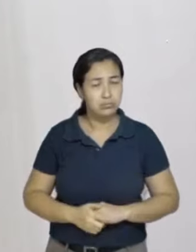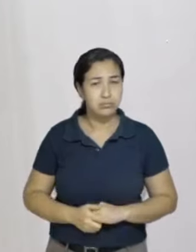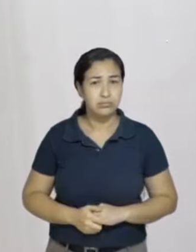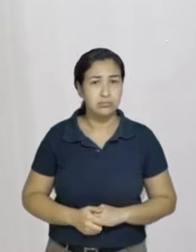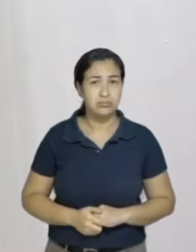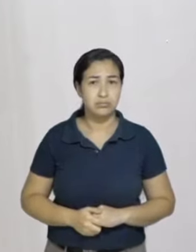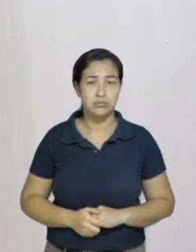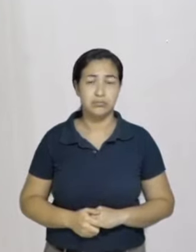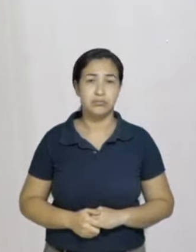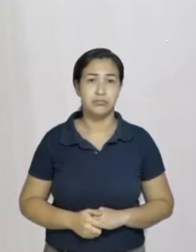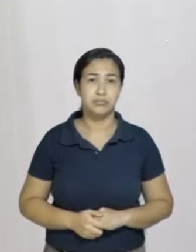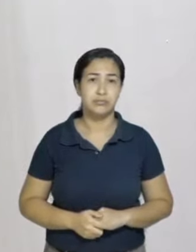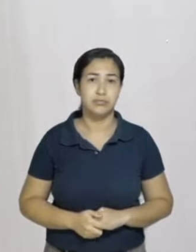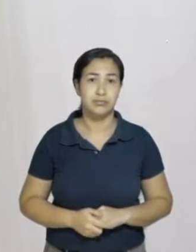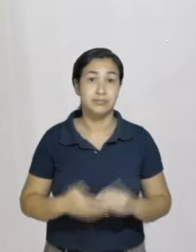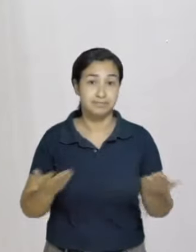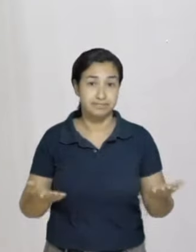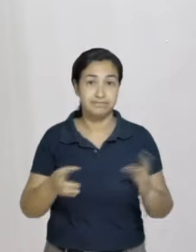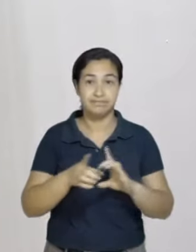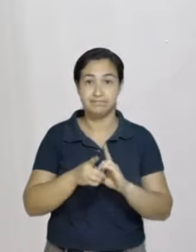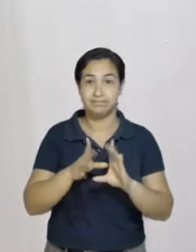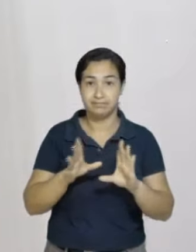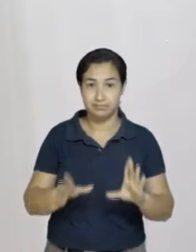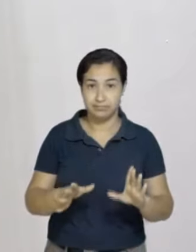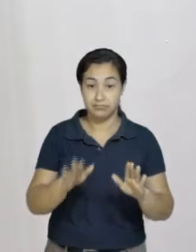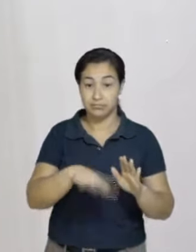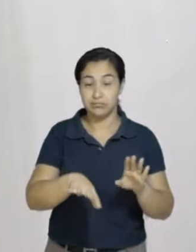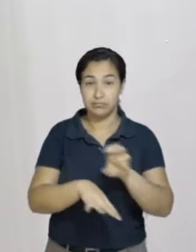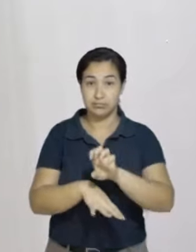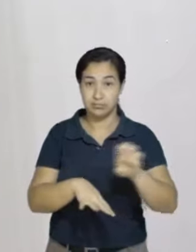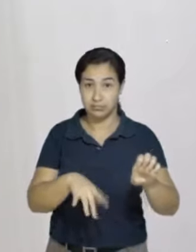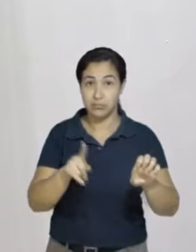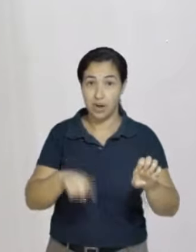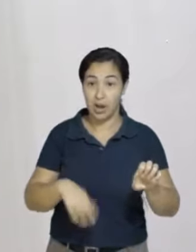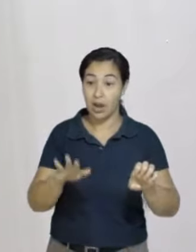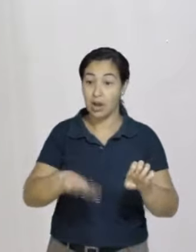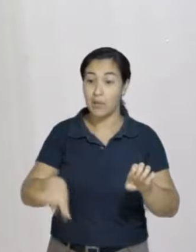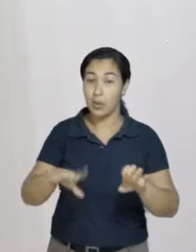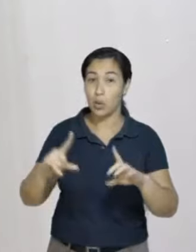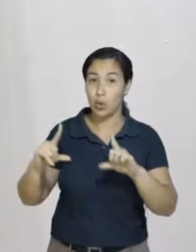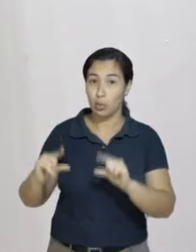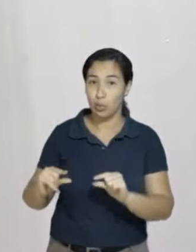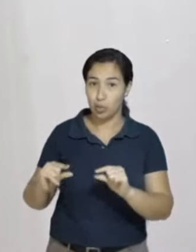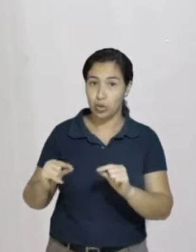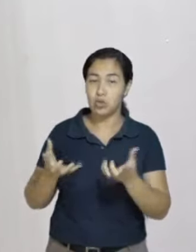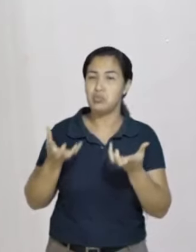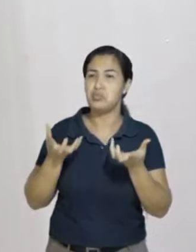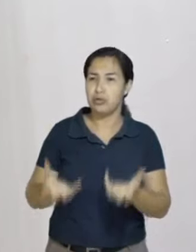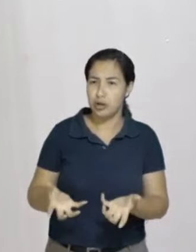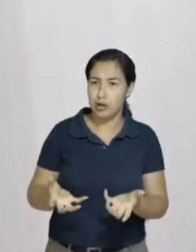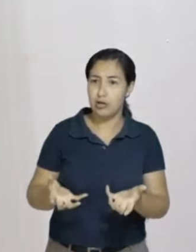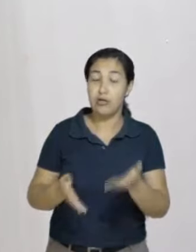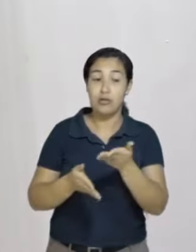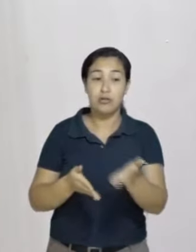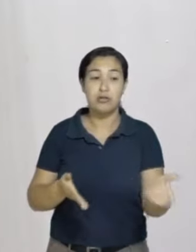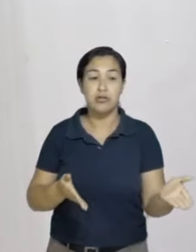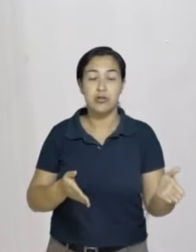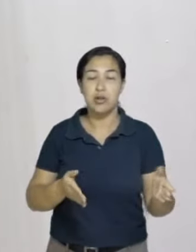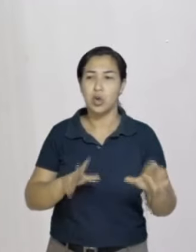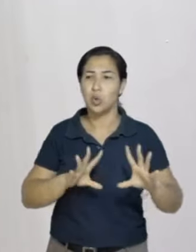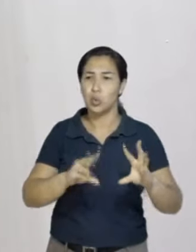então a democracia da esquerda é assim quando a minoria fala minoria que a maioria tem que se